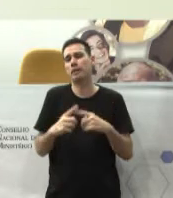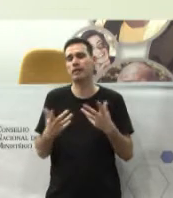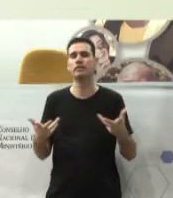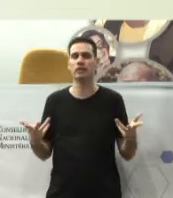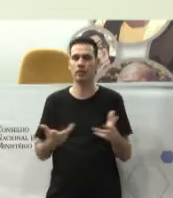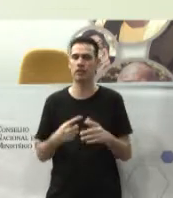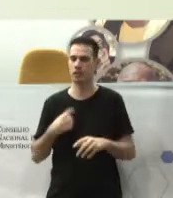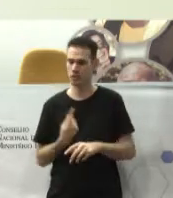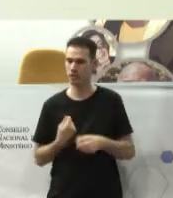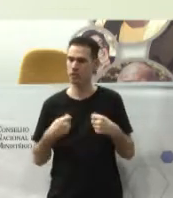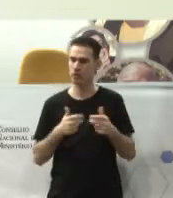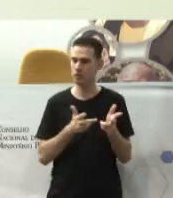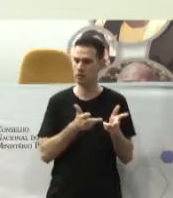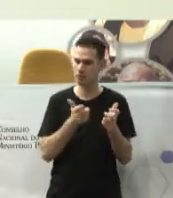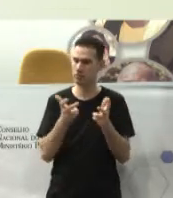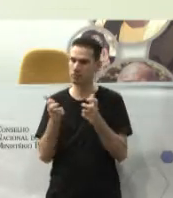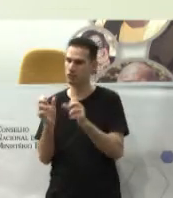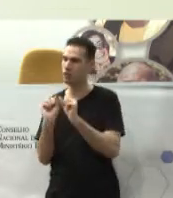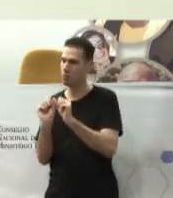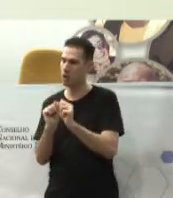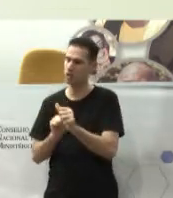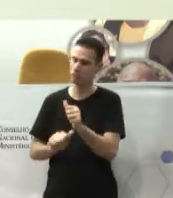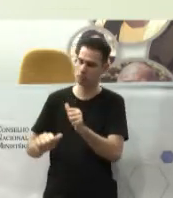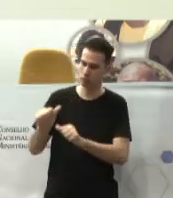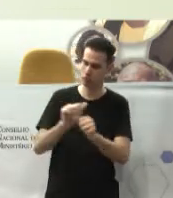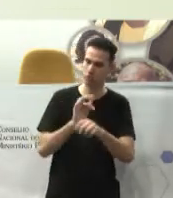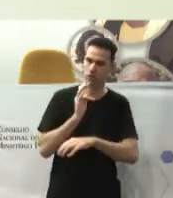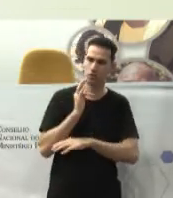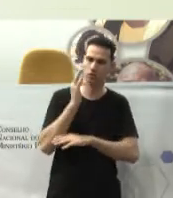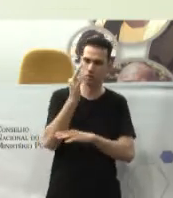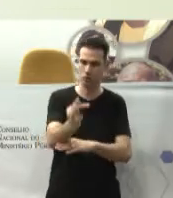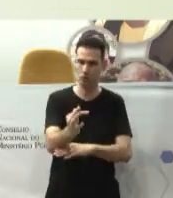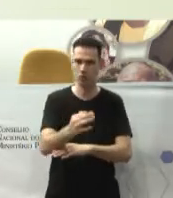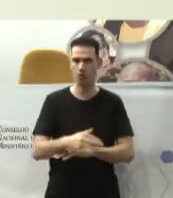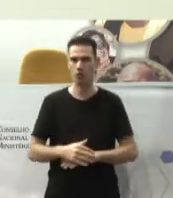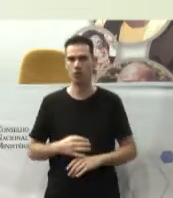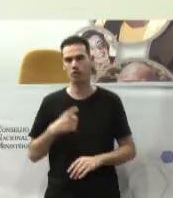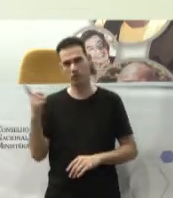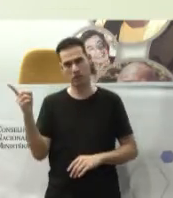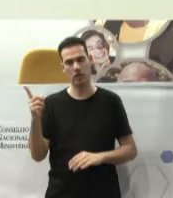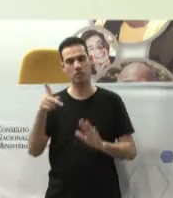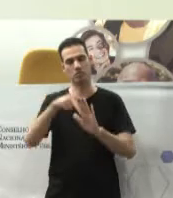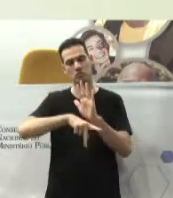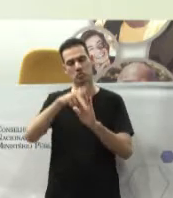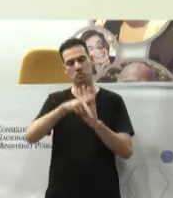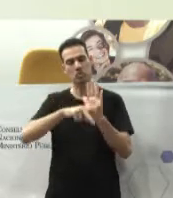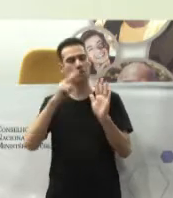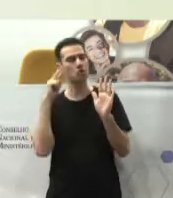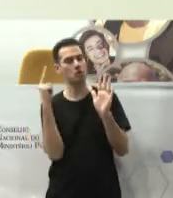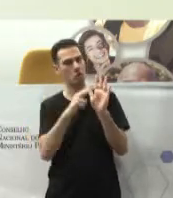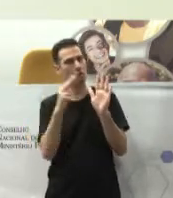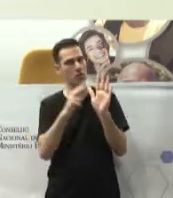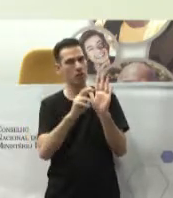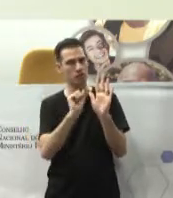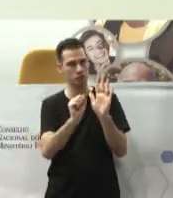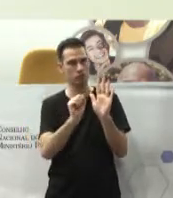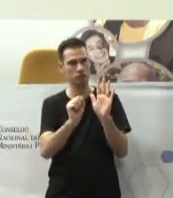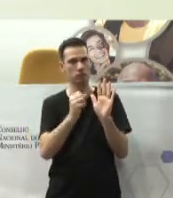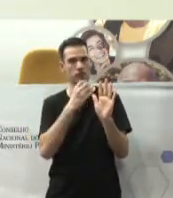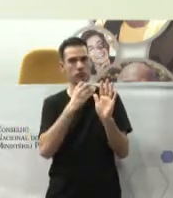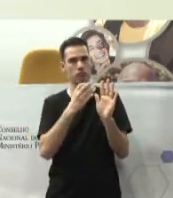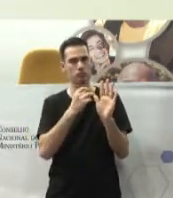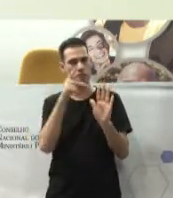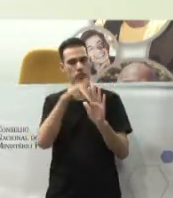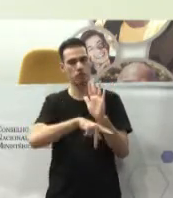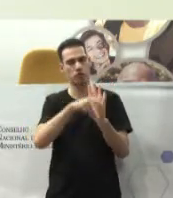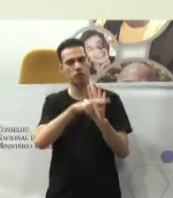que observar, pode ser alterado no futuro. Eu gostaria que todos acompanhassem esse projeto. Tá? Esse projeto trata